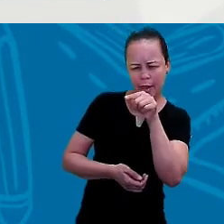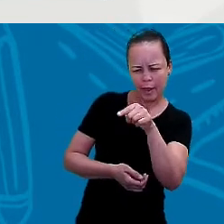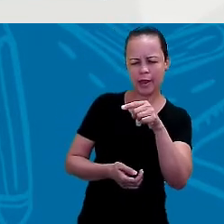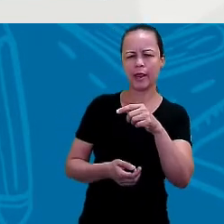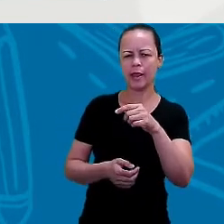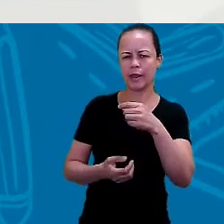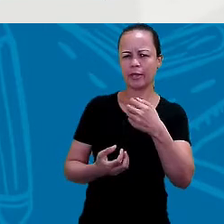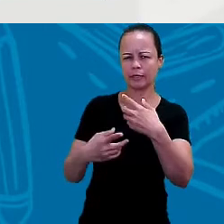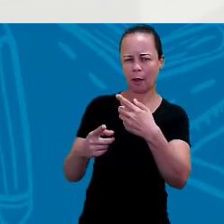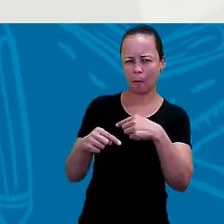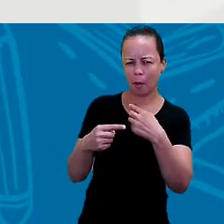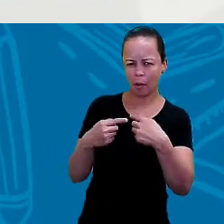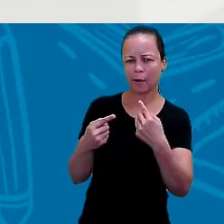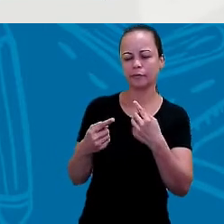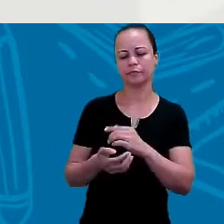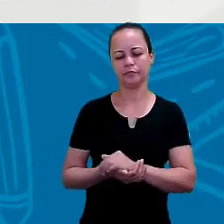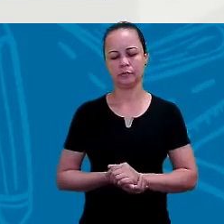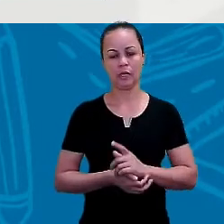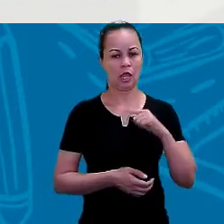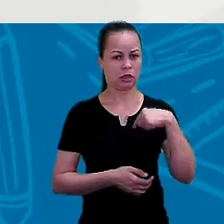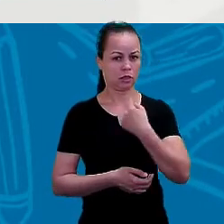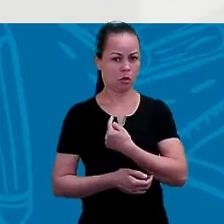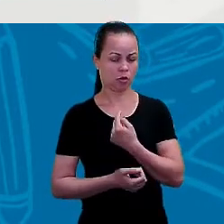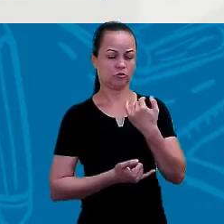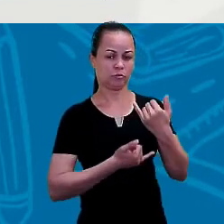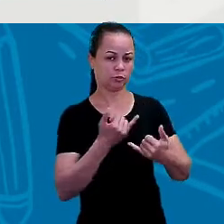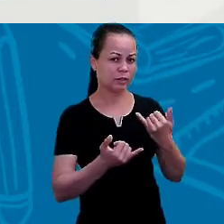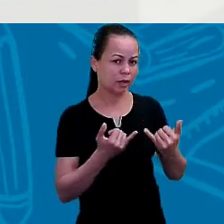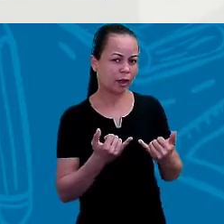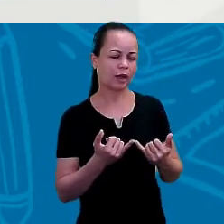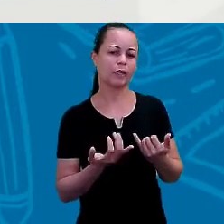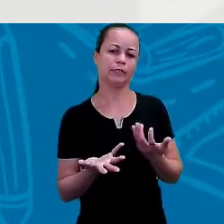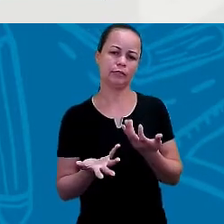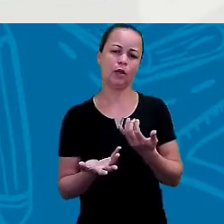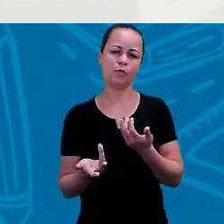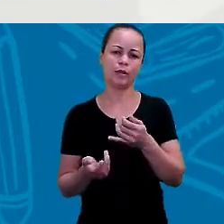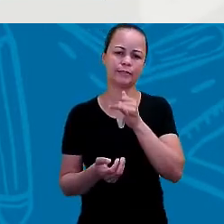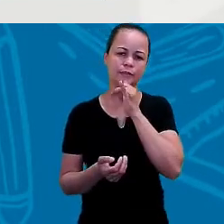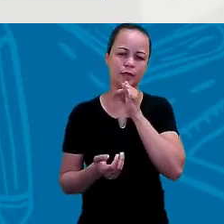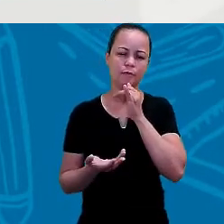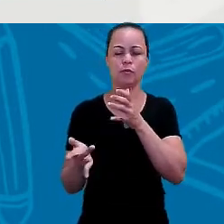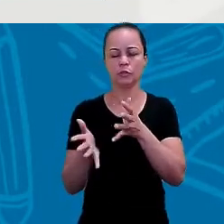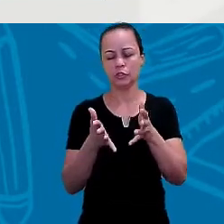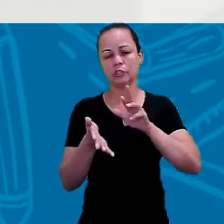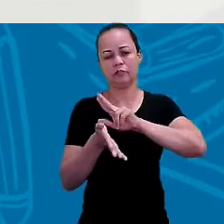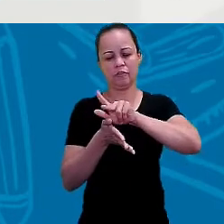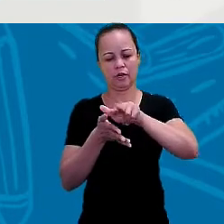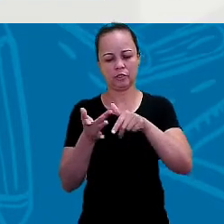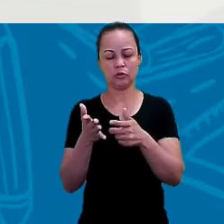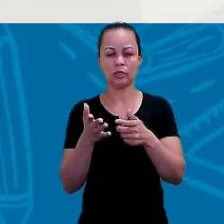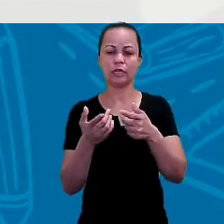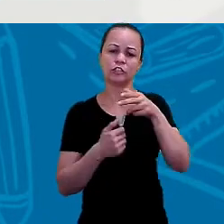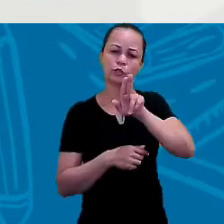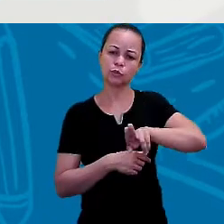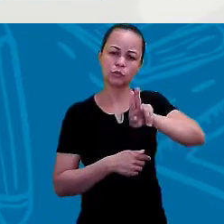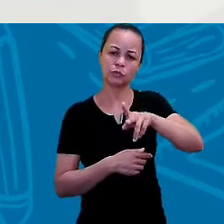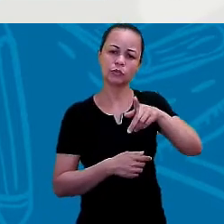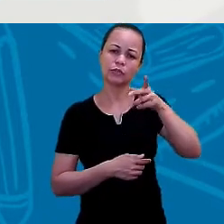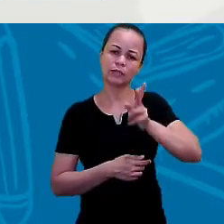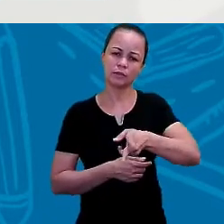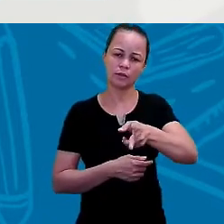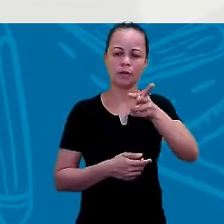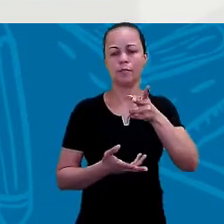né? Nós vamos brincar. Então, esses pronomes estão na nossa boca. Sempre a gente usa ele sem perceber e sem saber